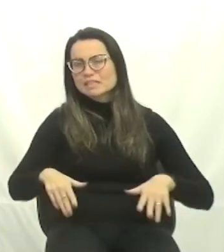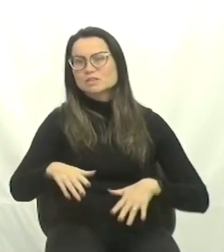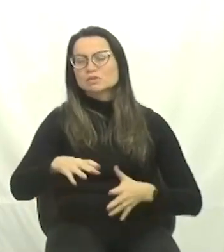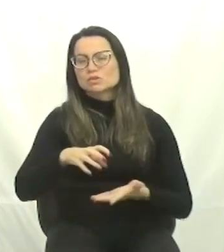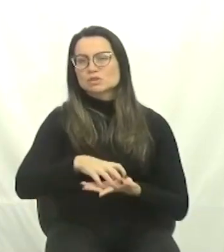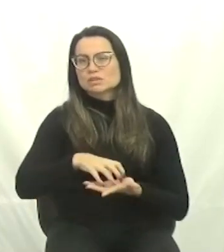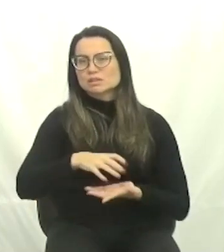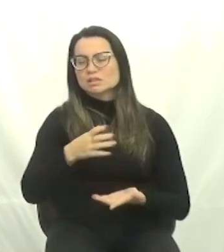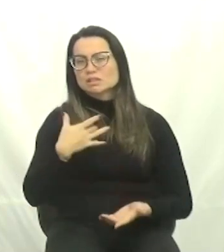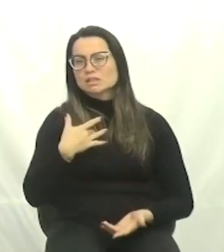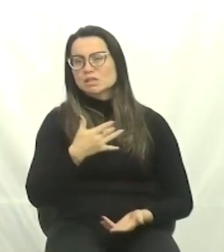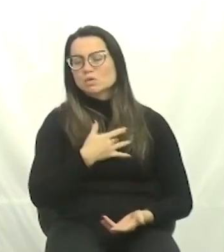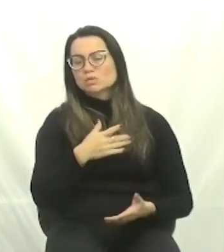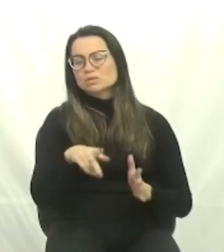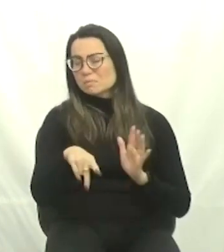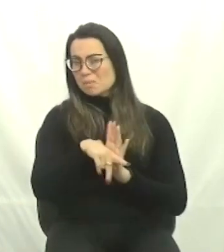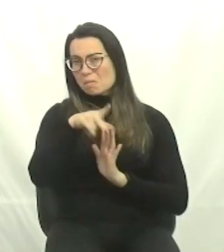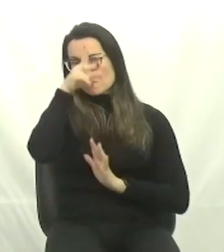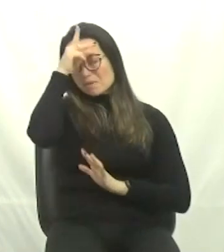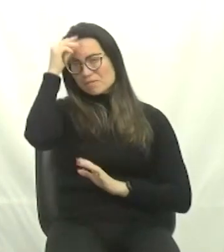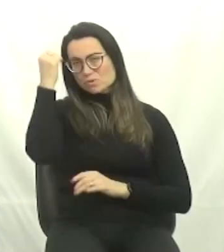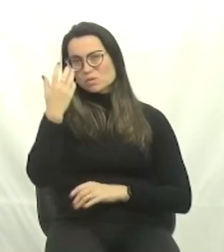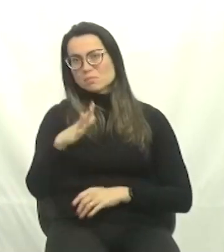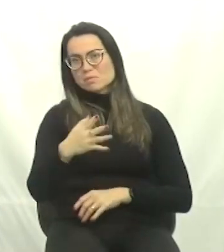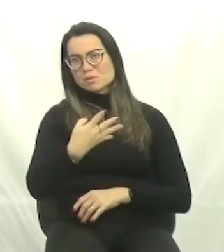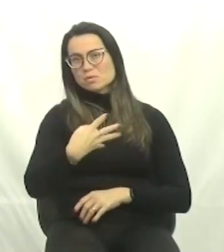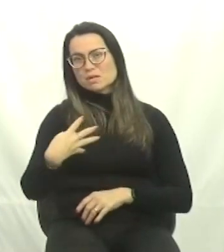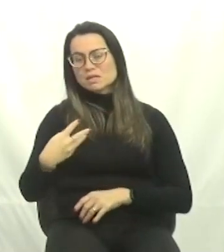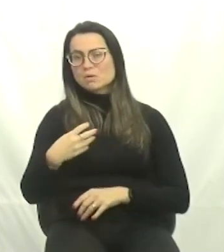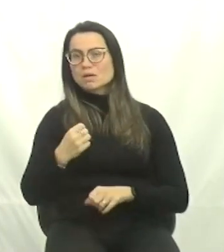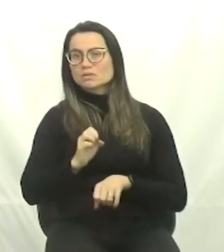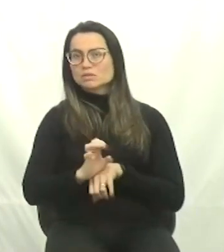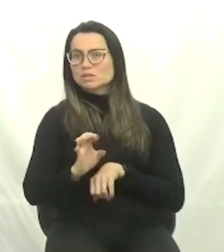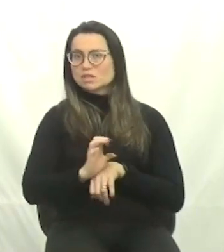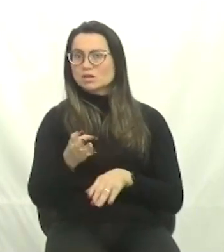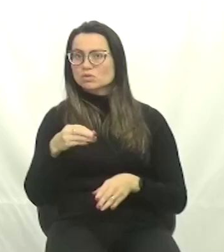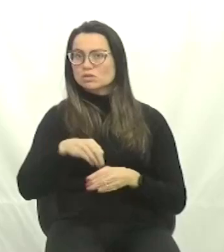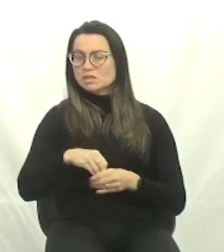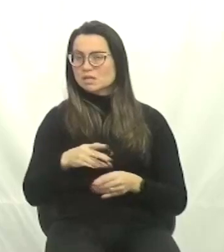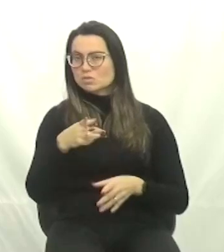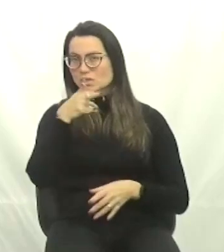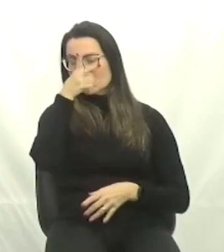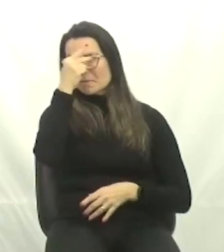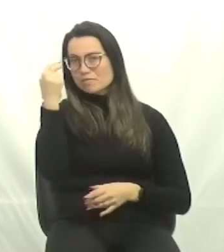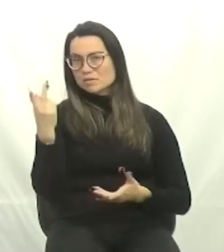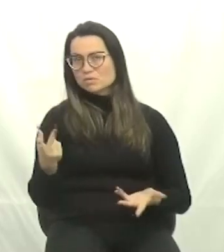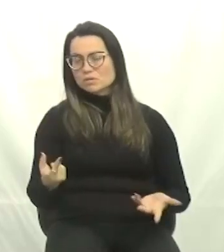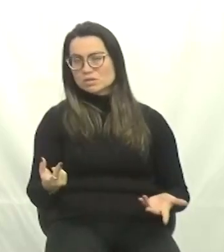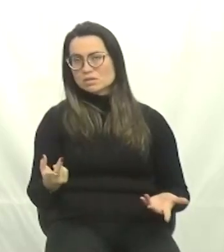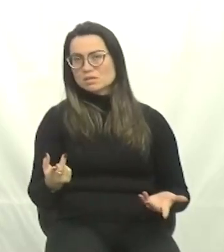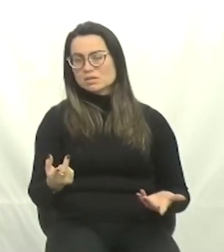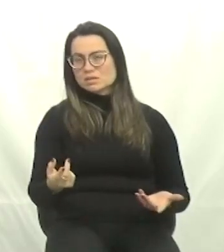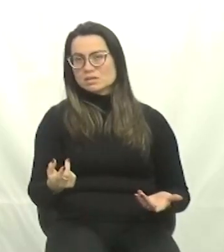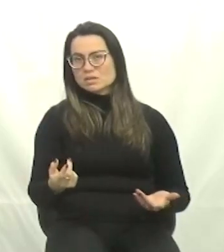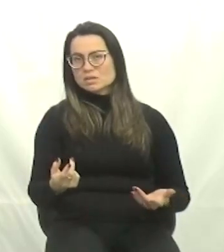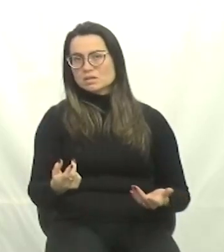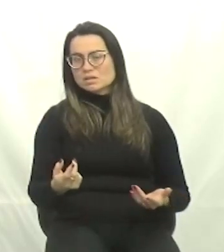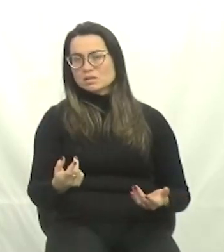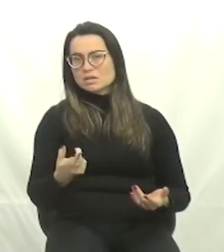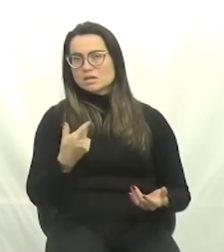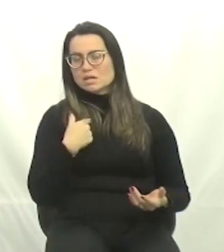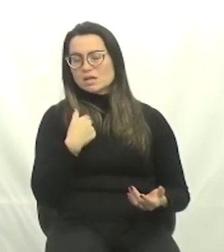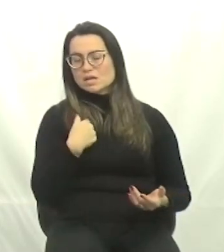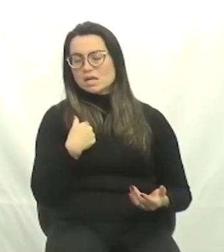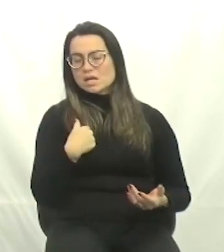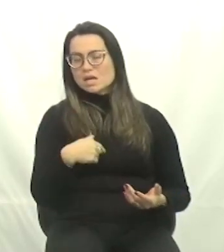própria prefeitura, que eu acho que são em torno de 44 estagiários só dentro da prefeitura, dentro do passo municipal, né? Eu faço